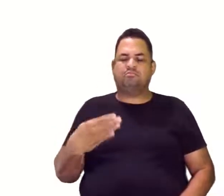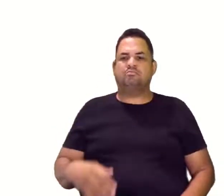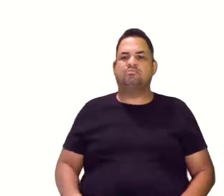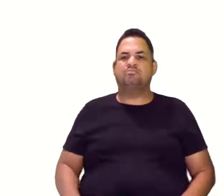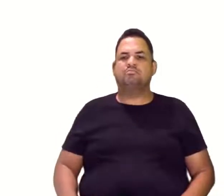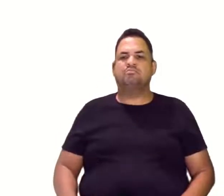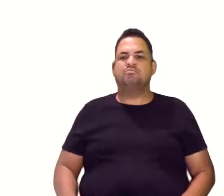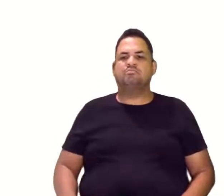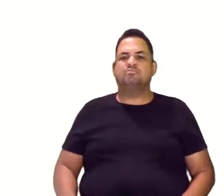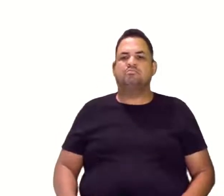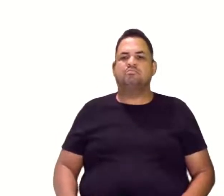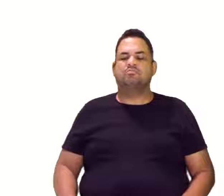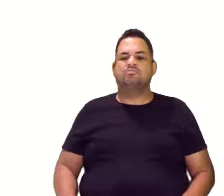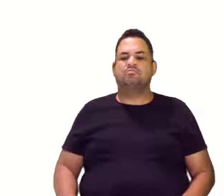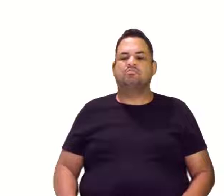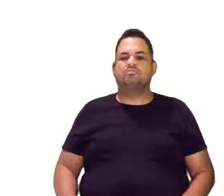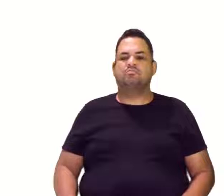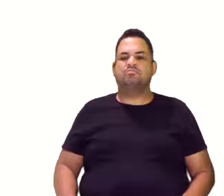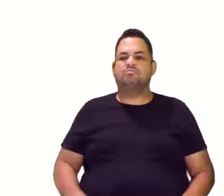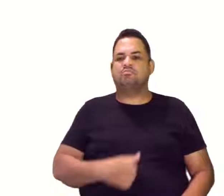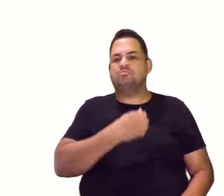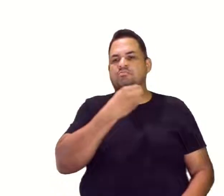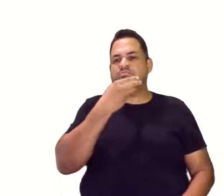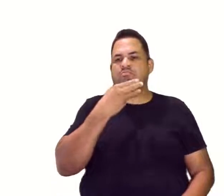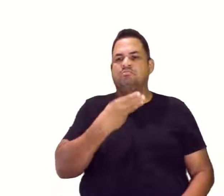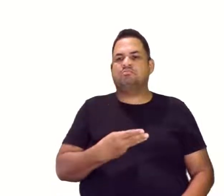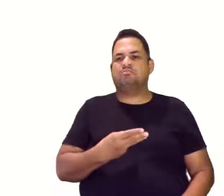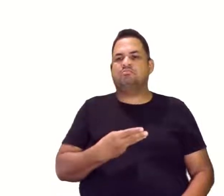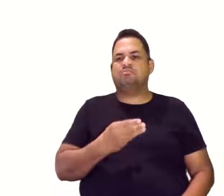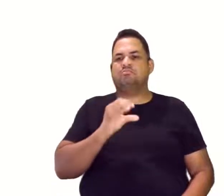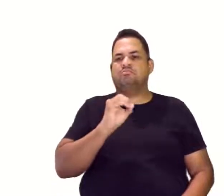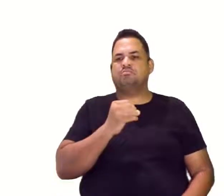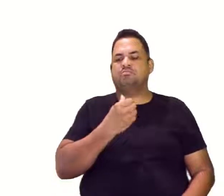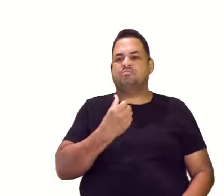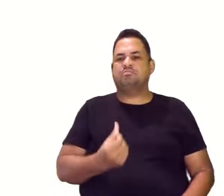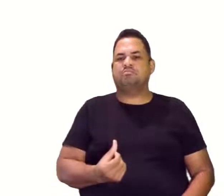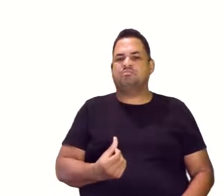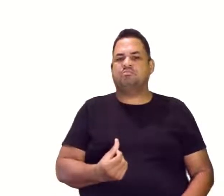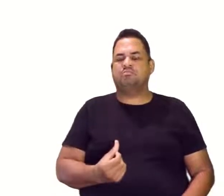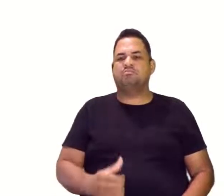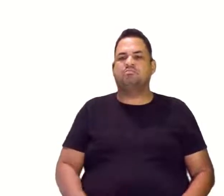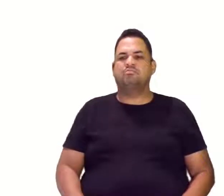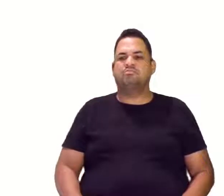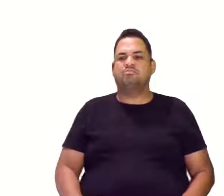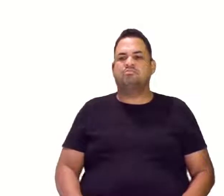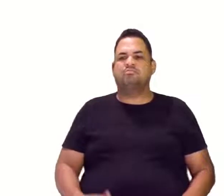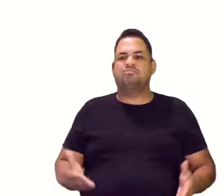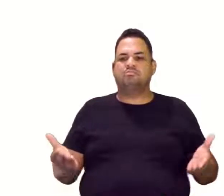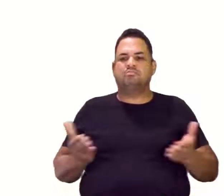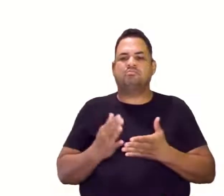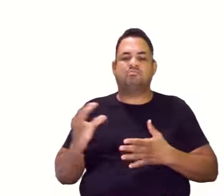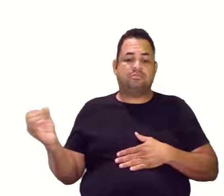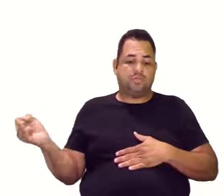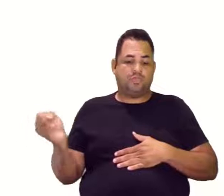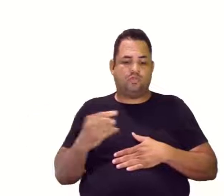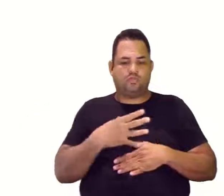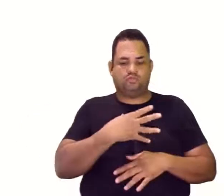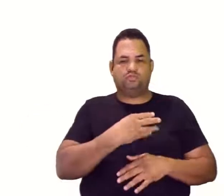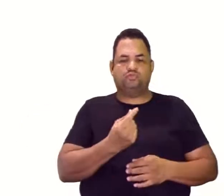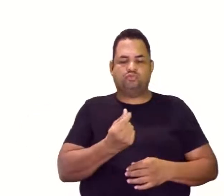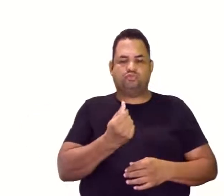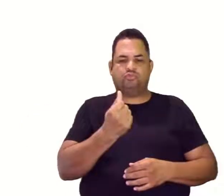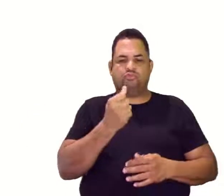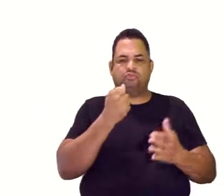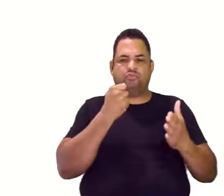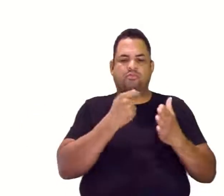914. Fico com 306, né? 306. Isso, 306 agora é a nova mesada do menino. Nossa.